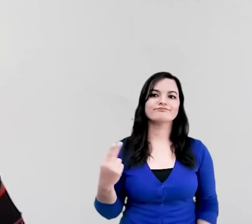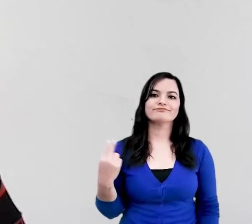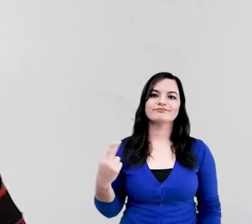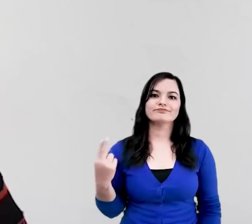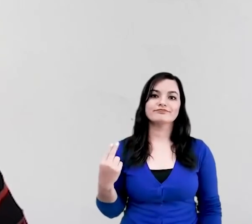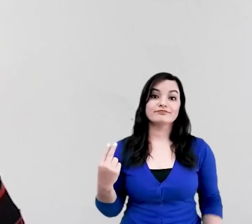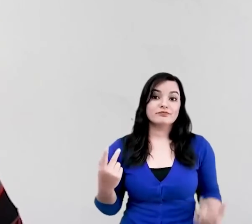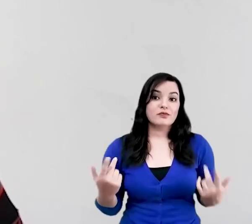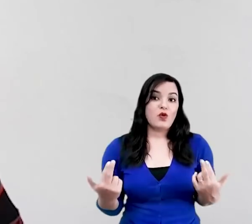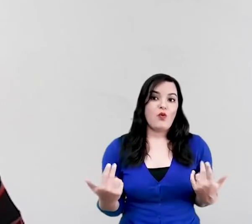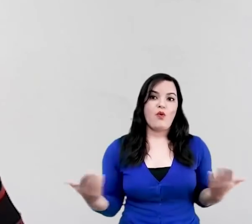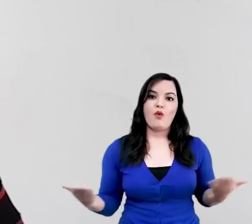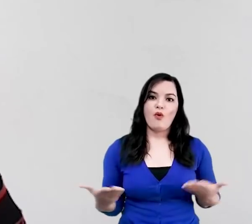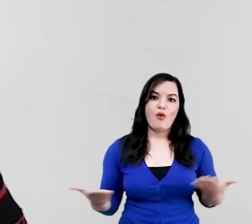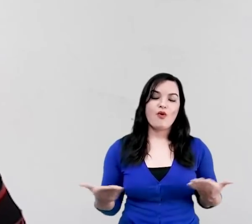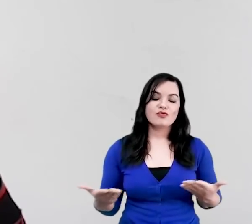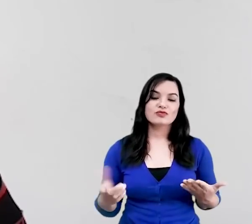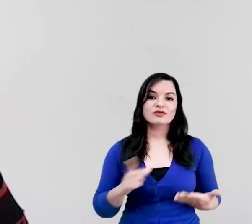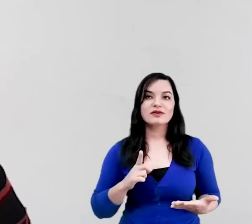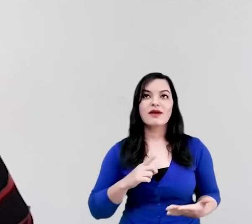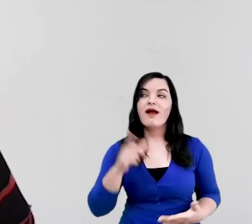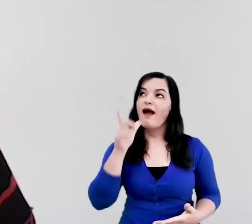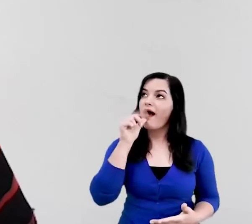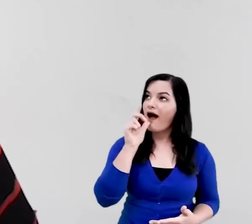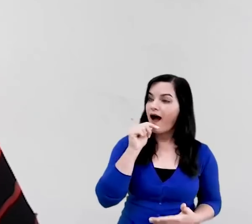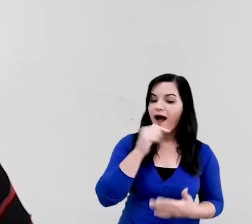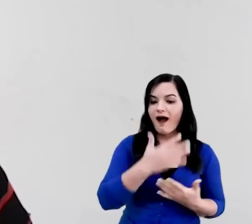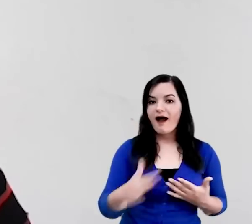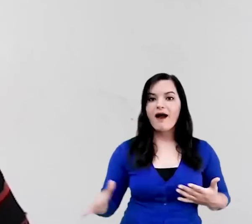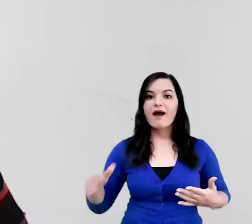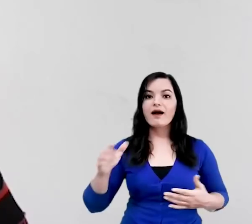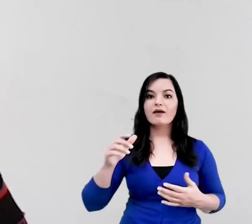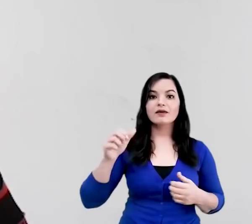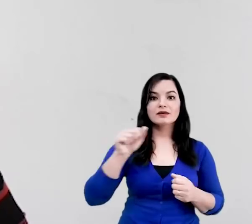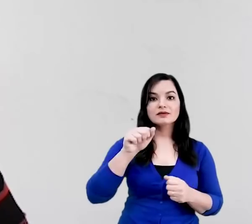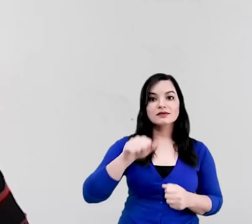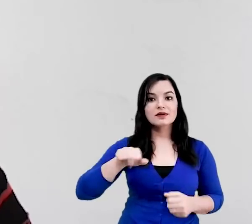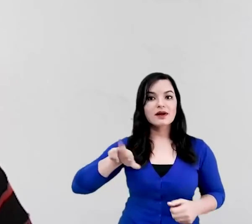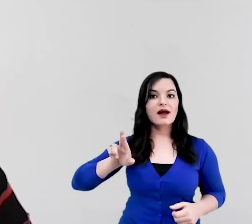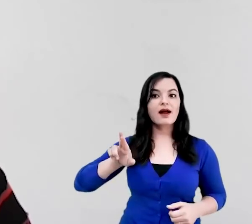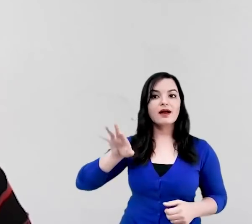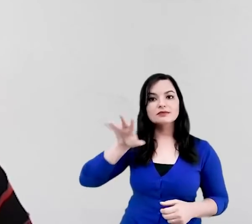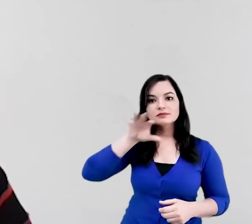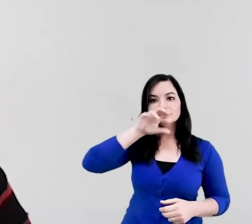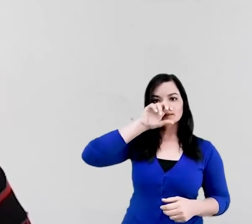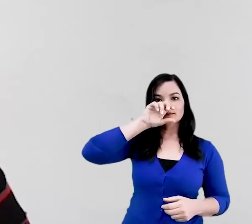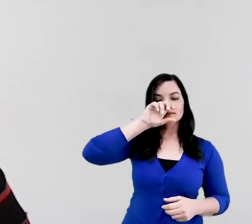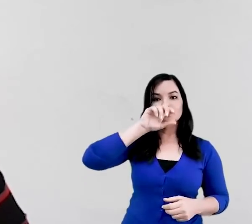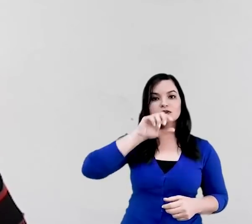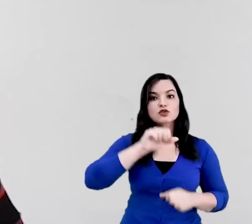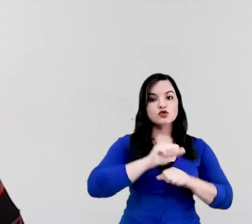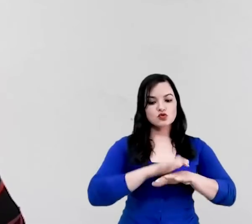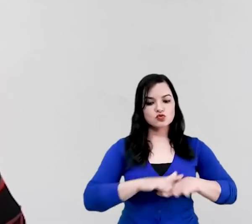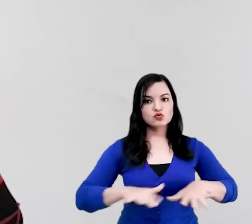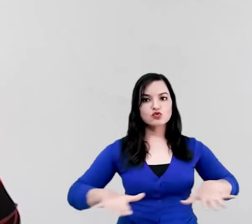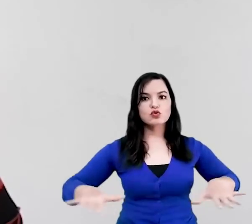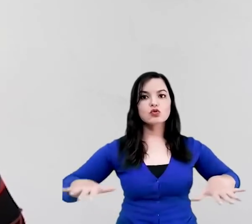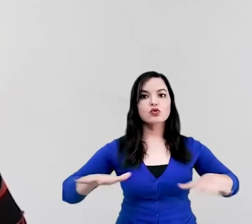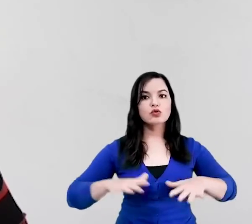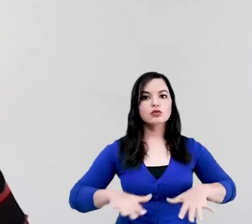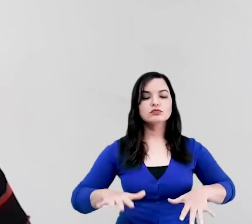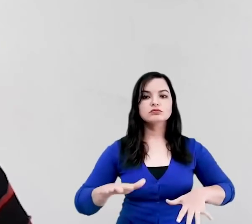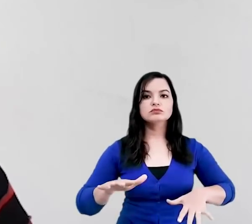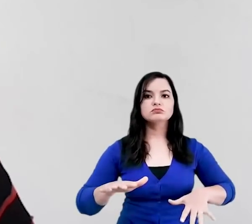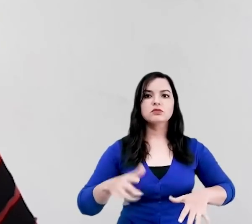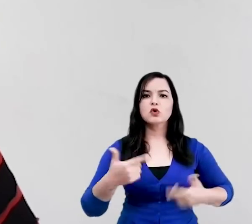conhecemos hoje. Água, ar, solo, não tinha nada que fosse possível a gente conseguir se alimentar, os outros